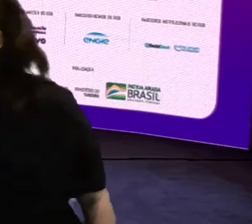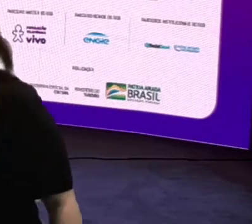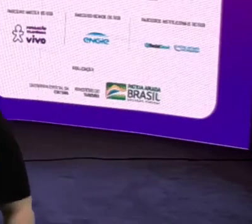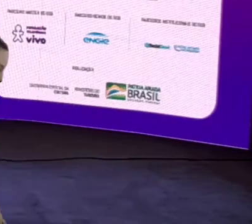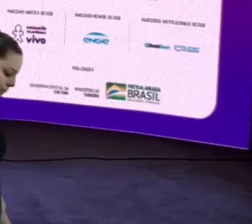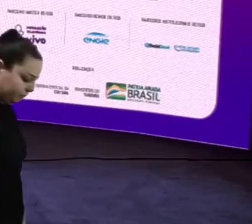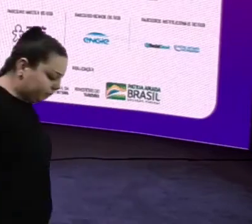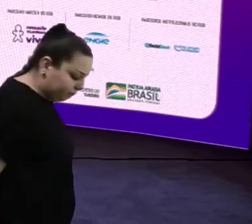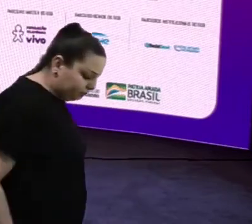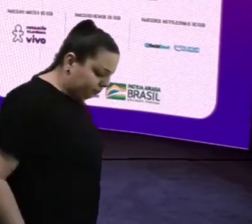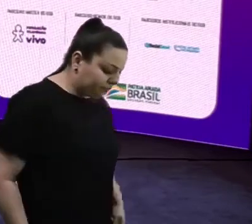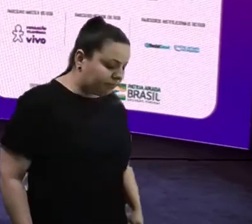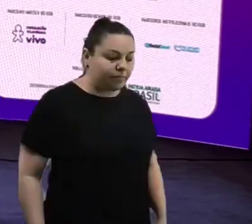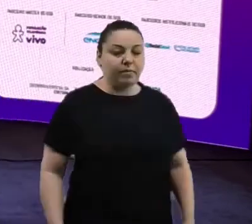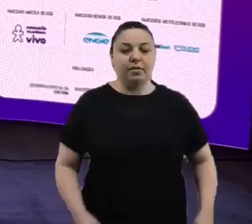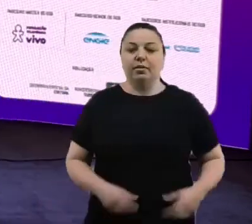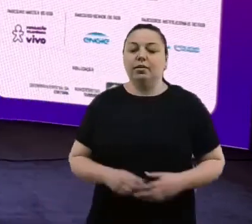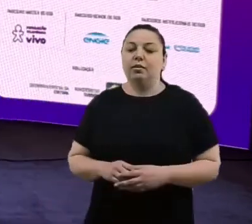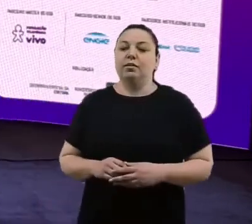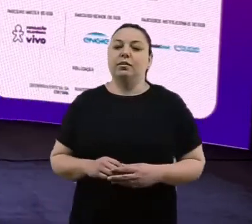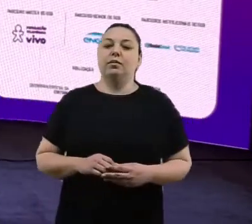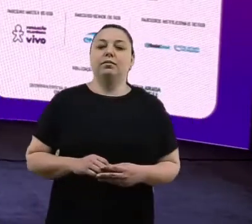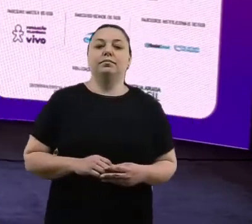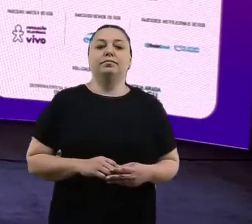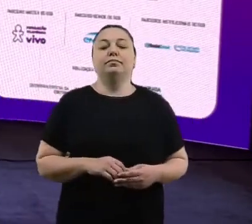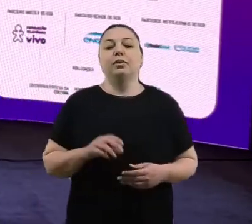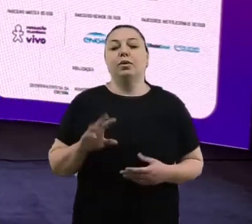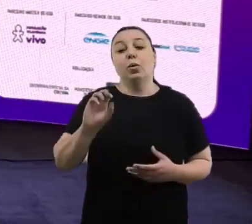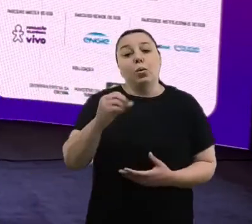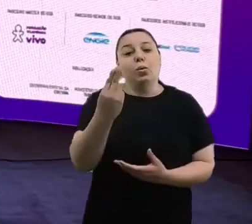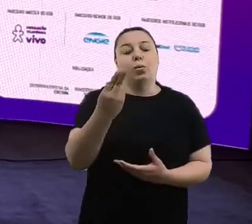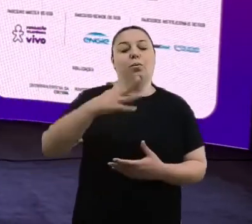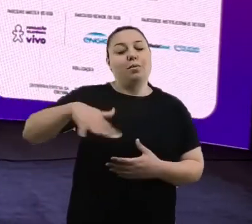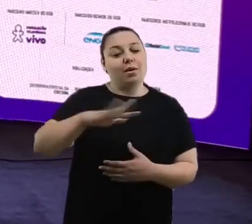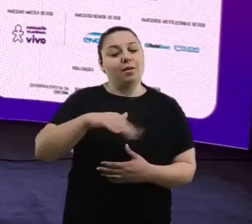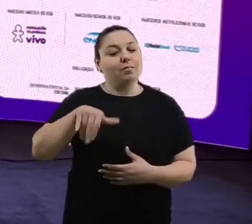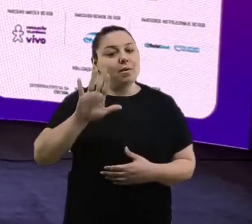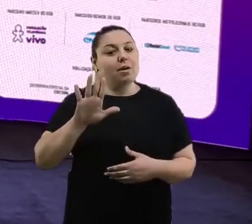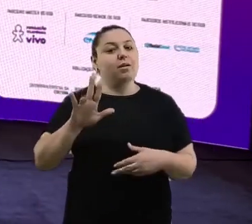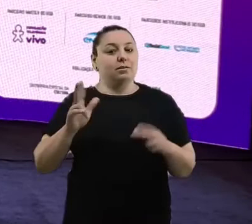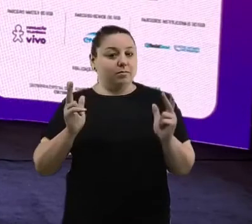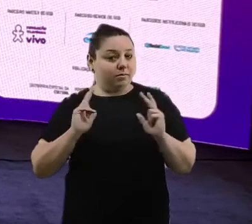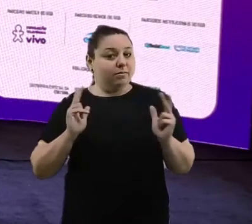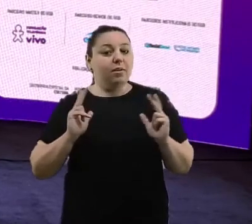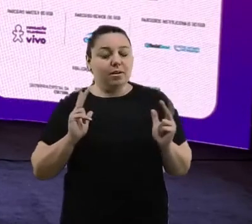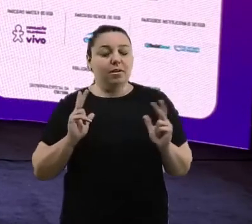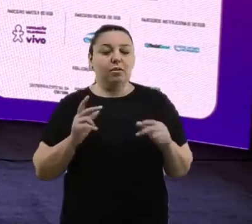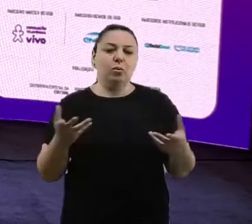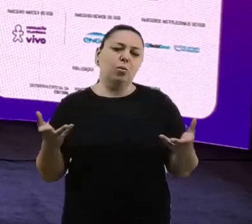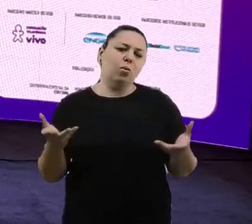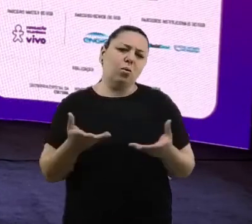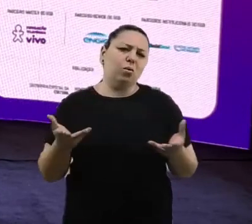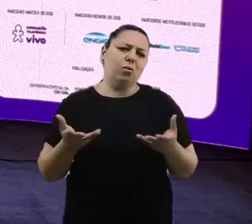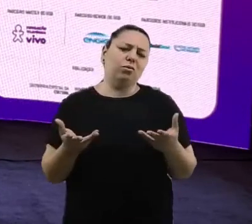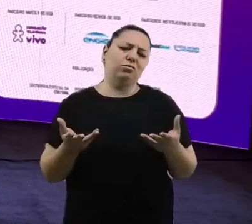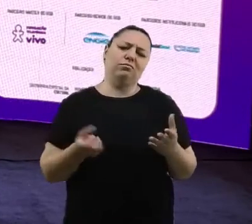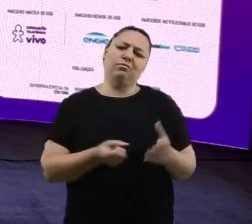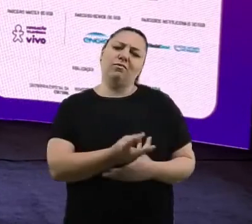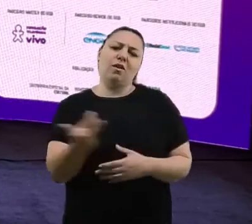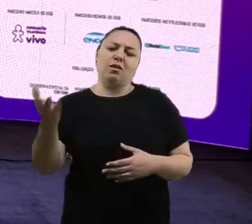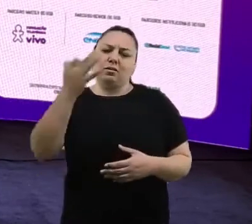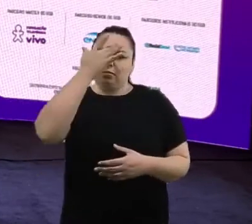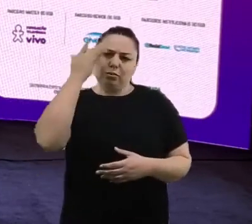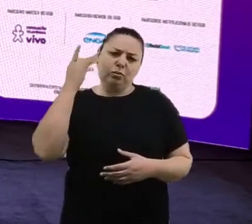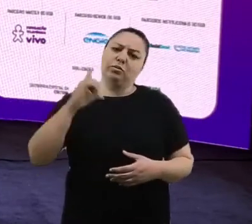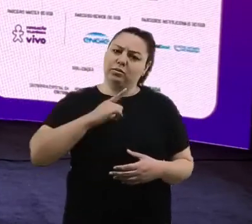Hoje em dia, muitas pessoas do planeta têm acesso ao celular. O Yooper hoje está